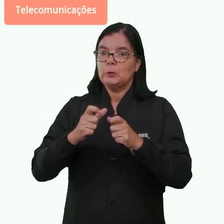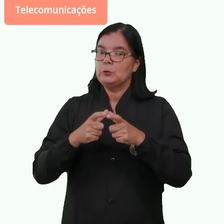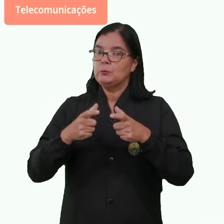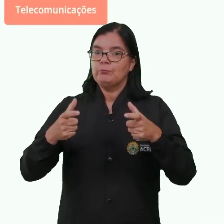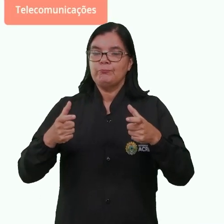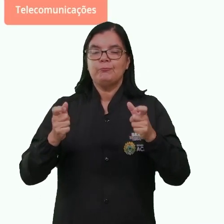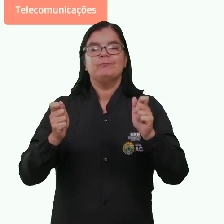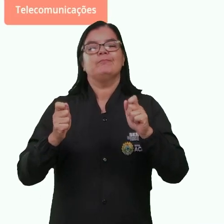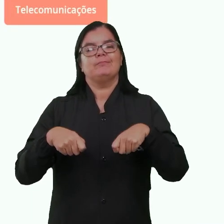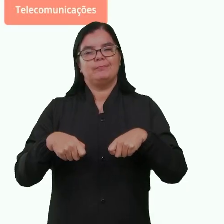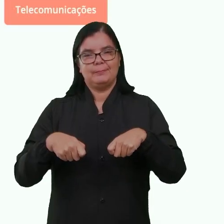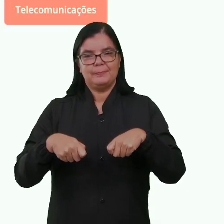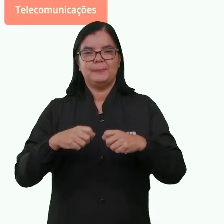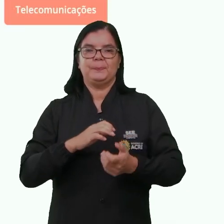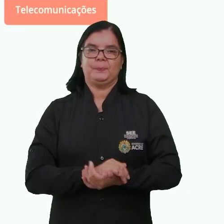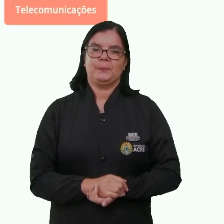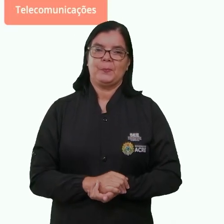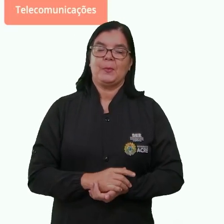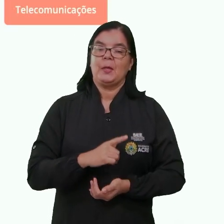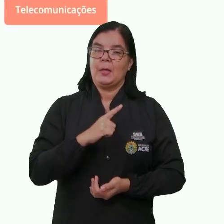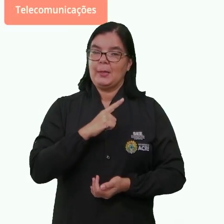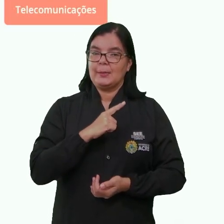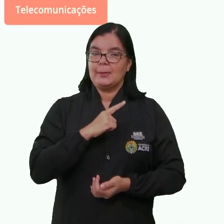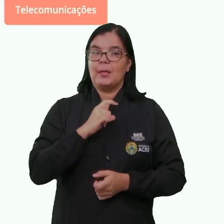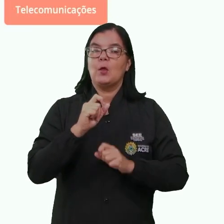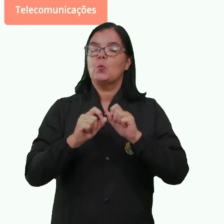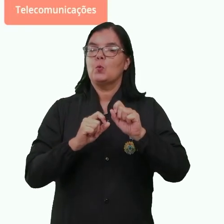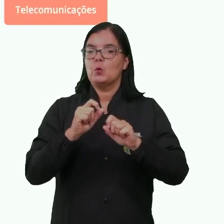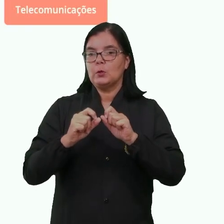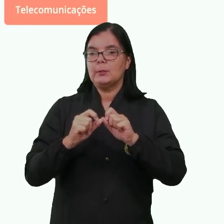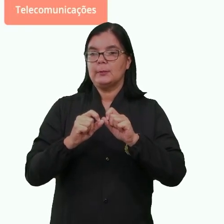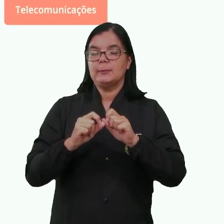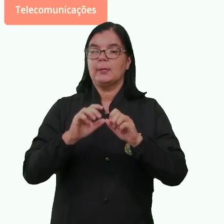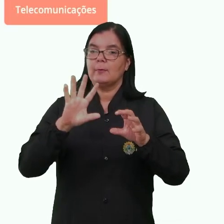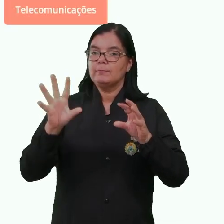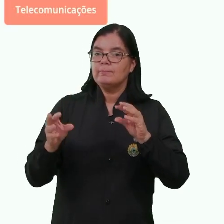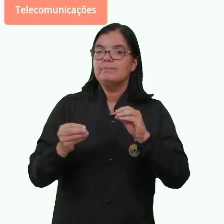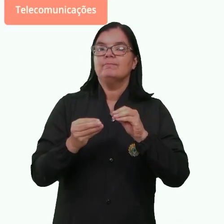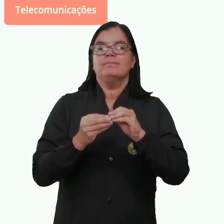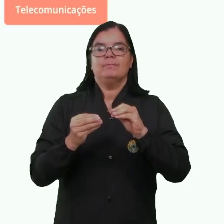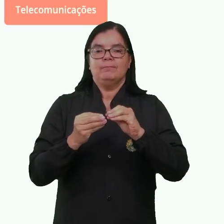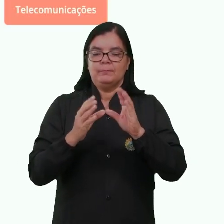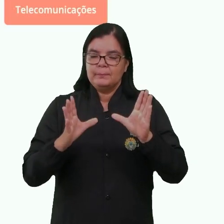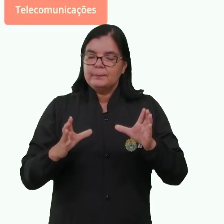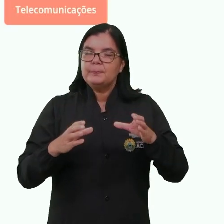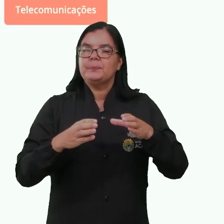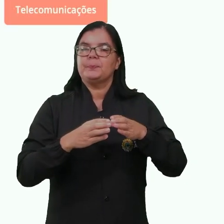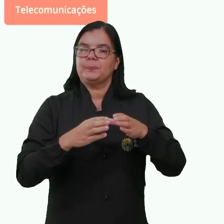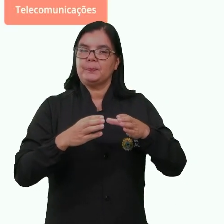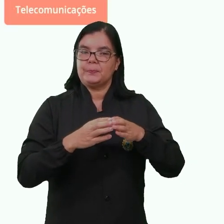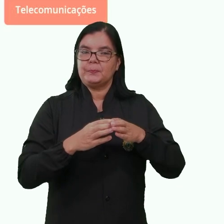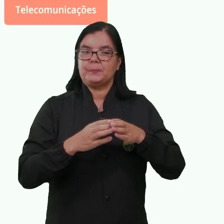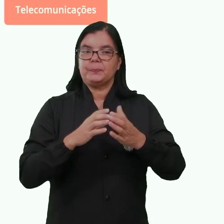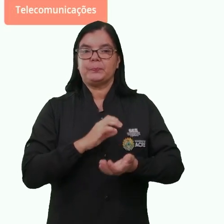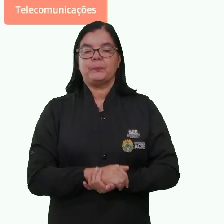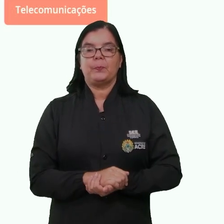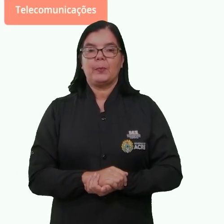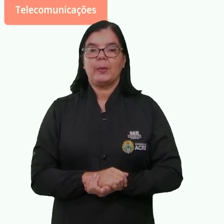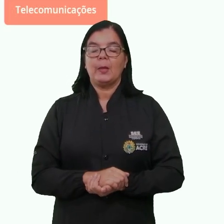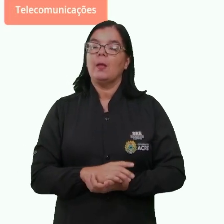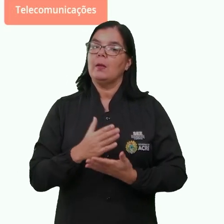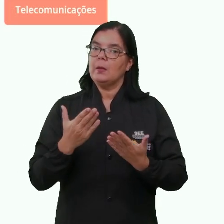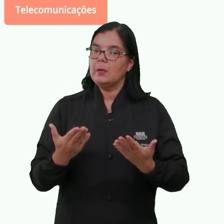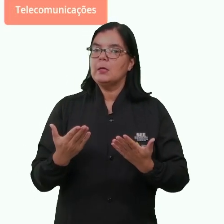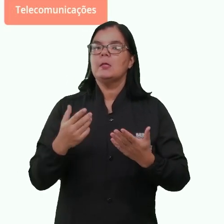de possibilidades, né? Então, eles estão, né, inseridos nesse grande grupo aqui dos cerâmicos, né?